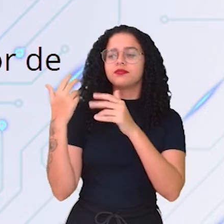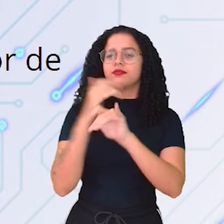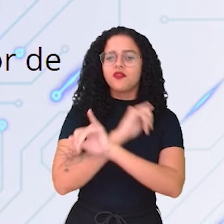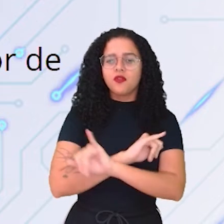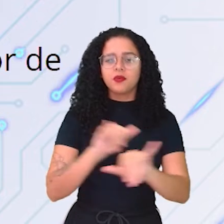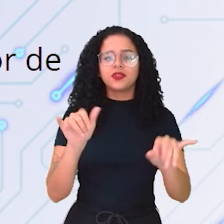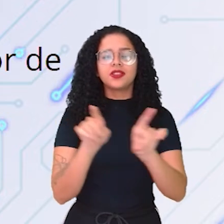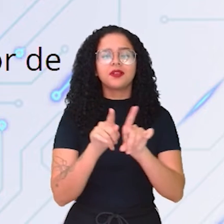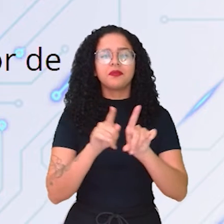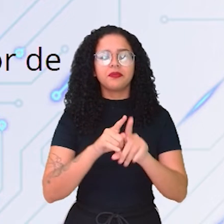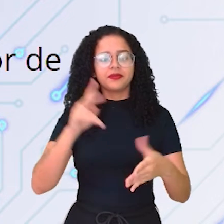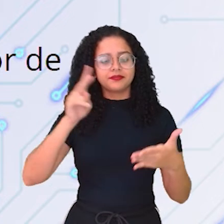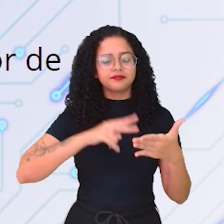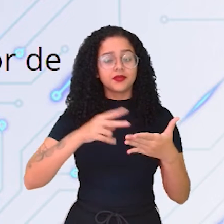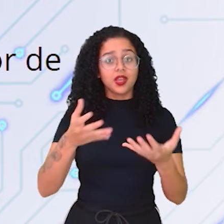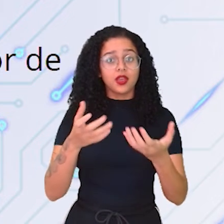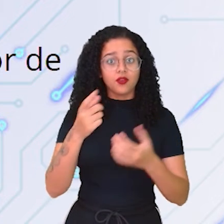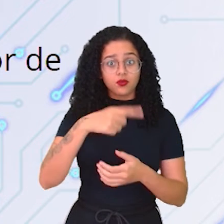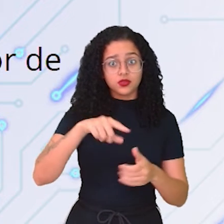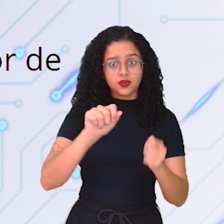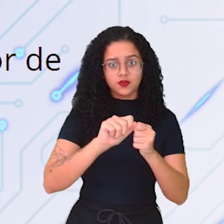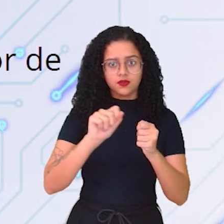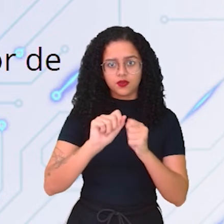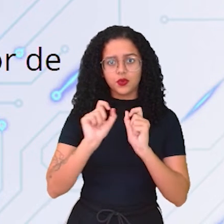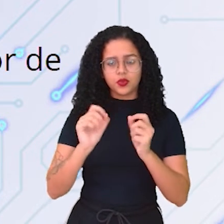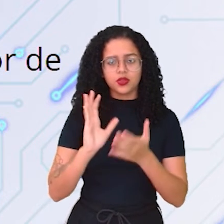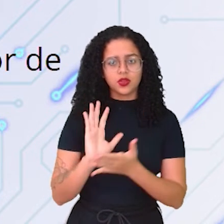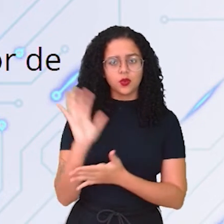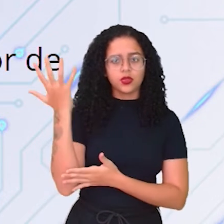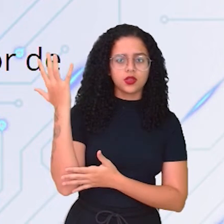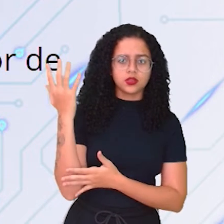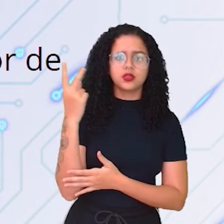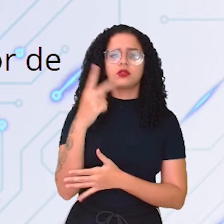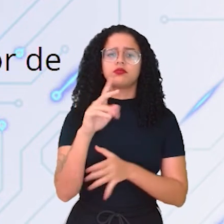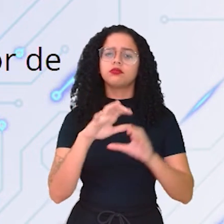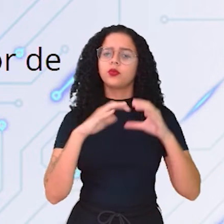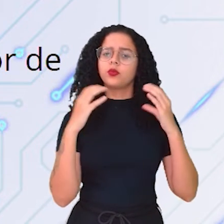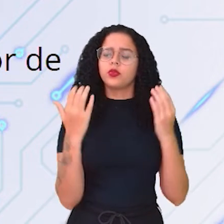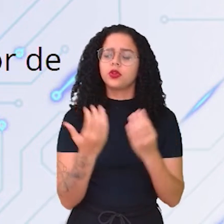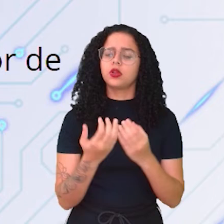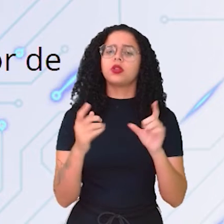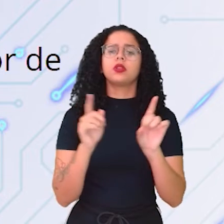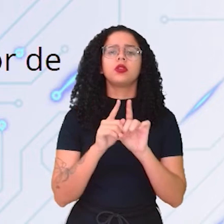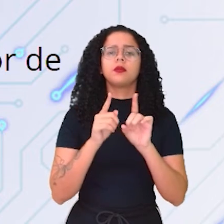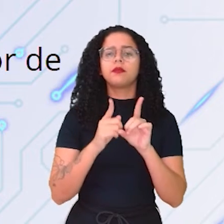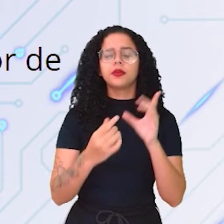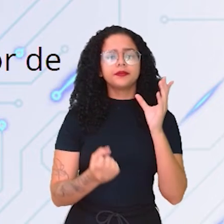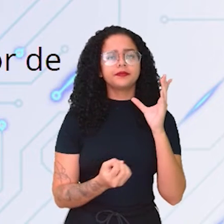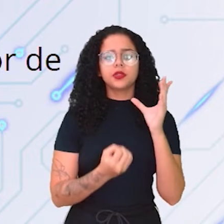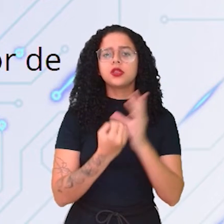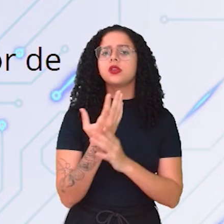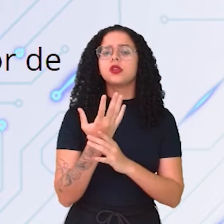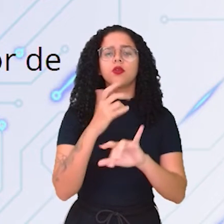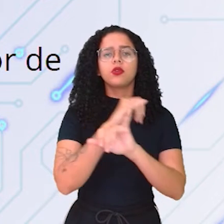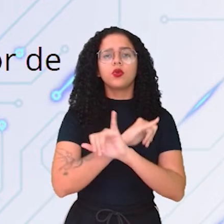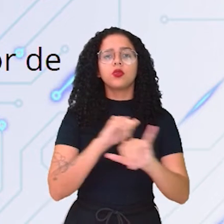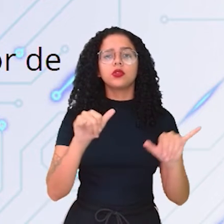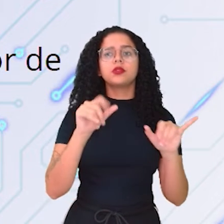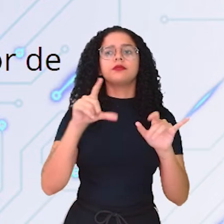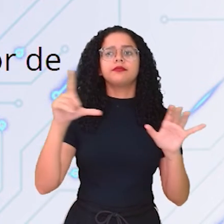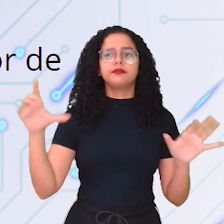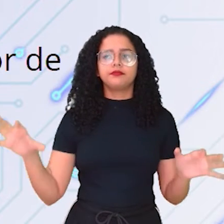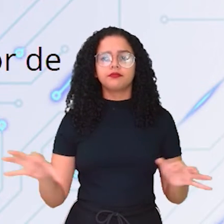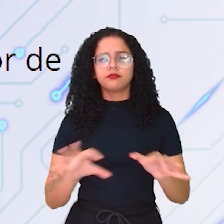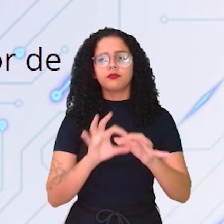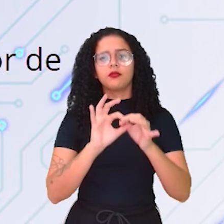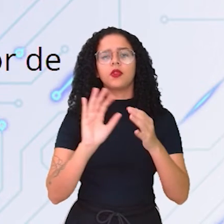de consumir, eu quero que vocês façam um levantamento do que está acontecendo na sua comunidade e produzam uma notícia que será veiculada